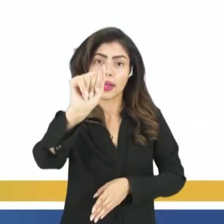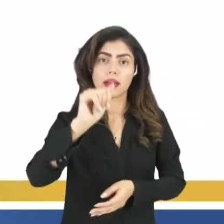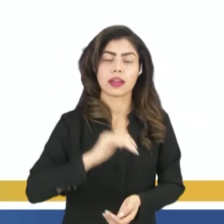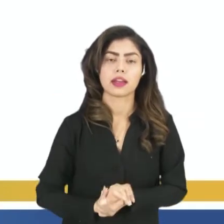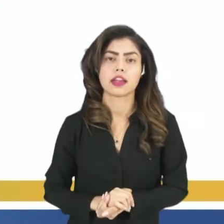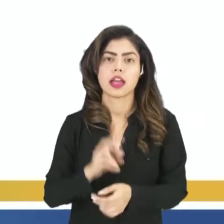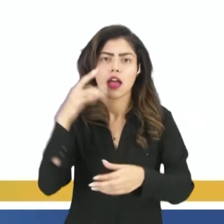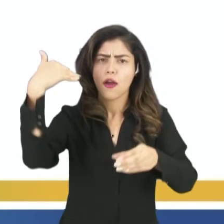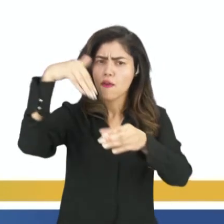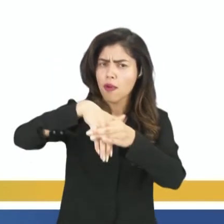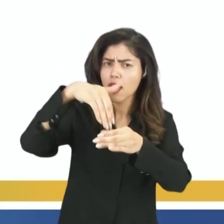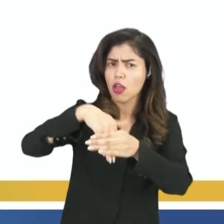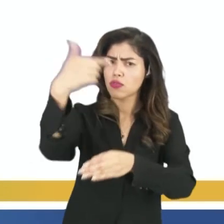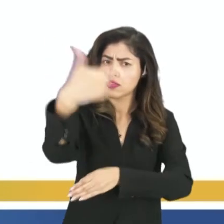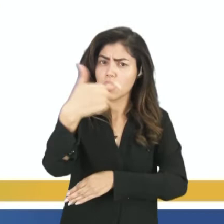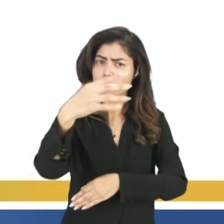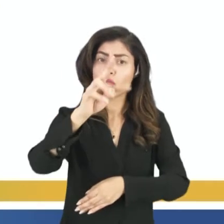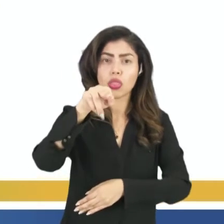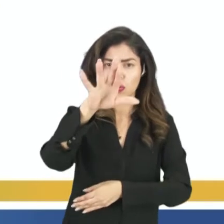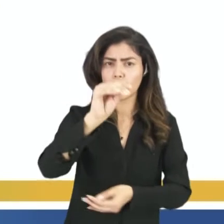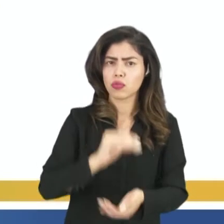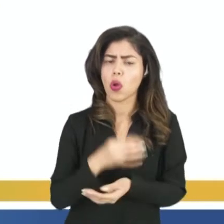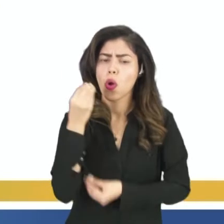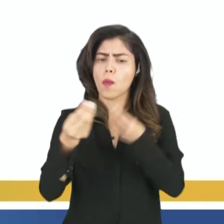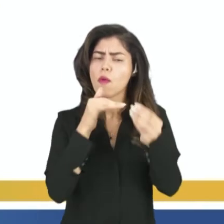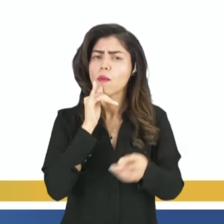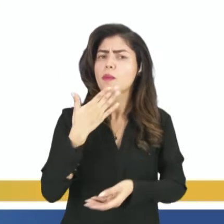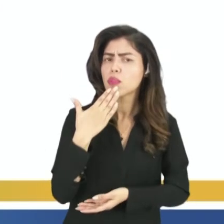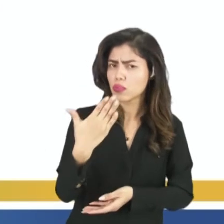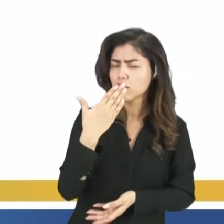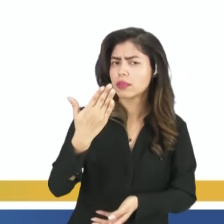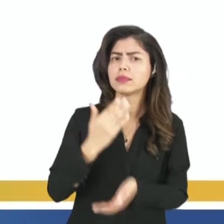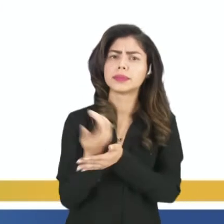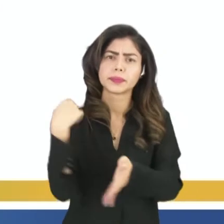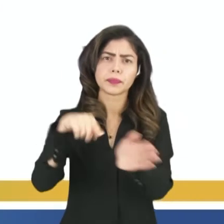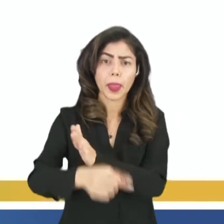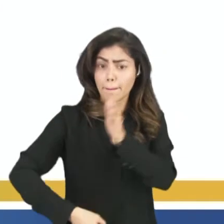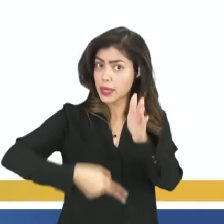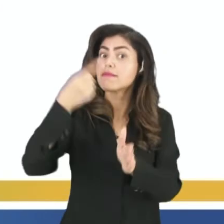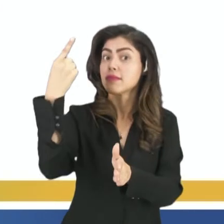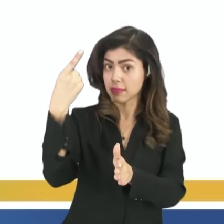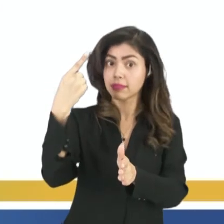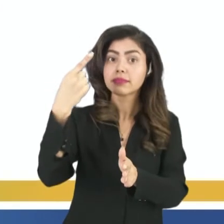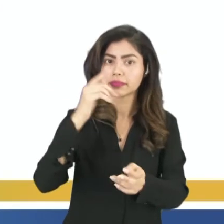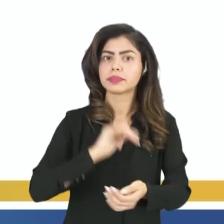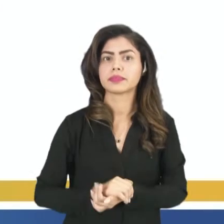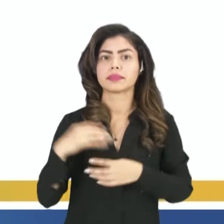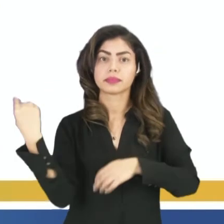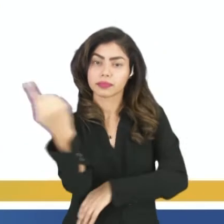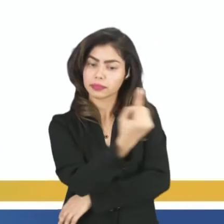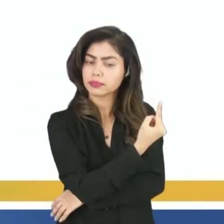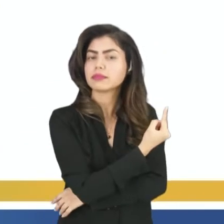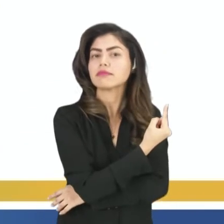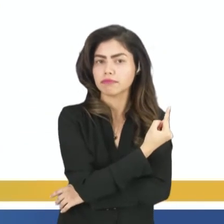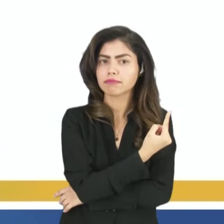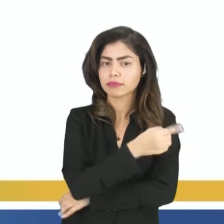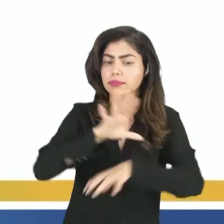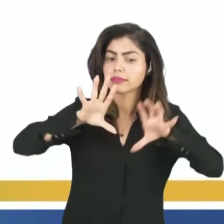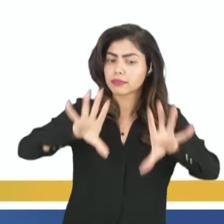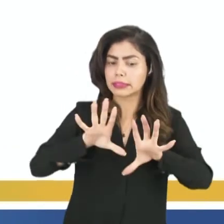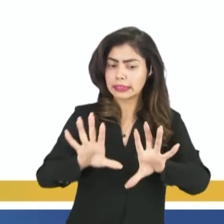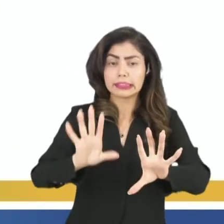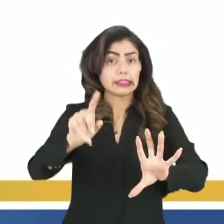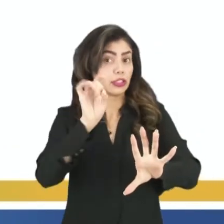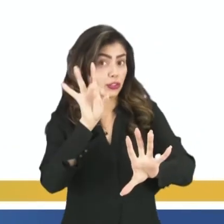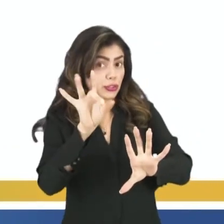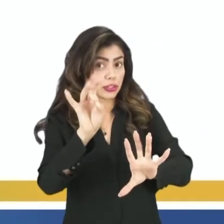ele foi eleito no segundo turno, como foi solicitado na questão? Não, foi no primeiro turno. Então, nós vamos deixar quieto, só